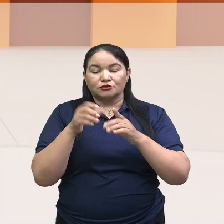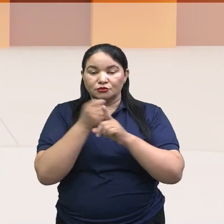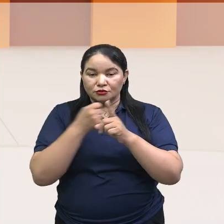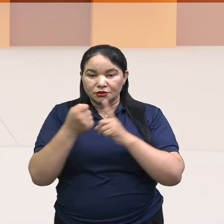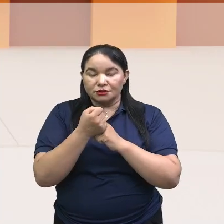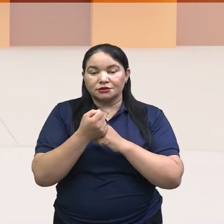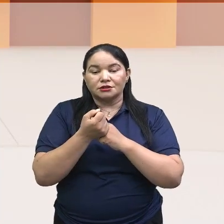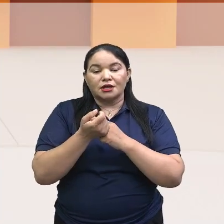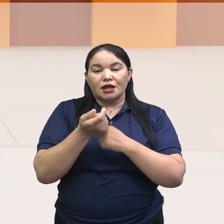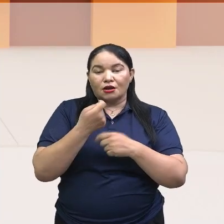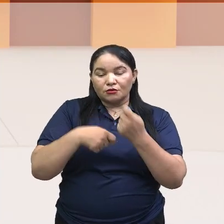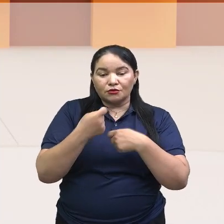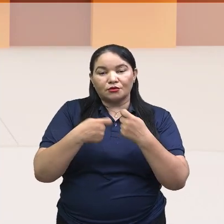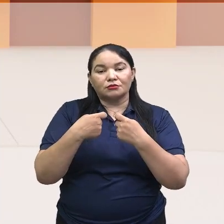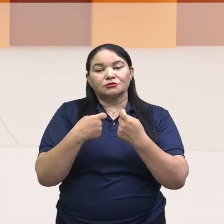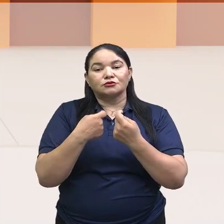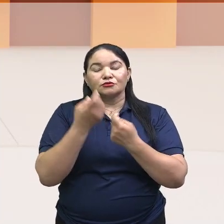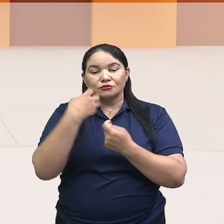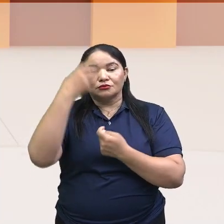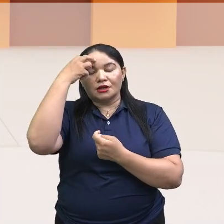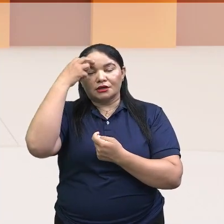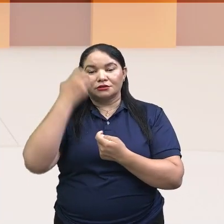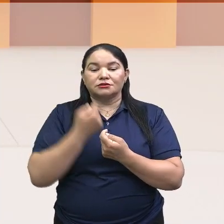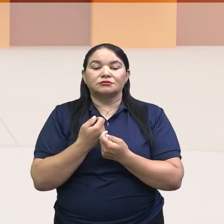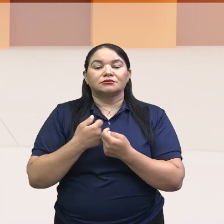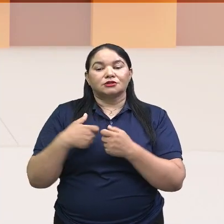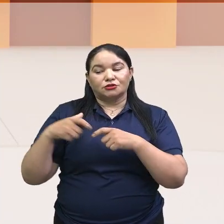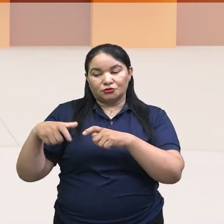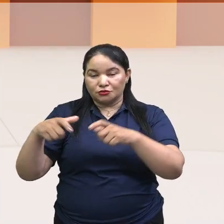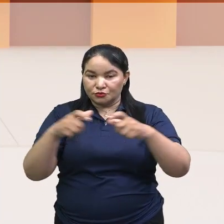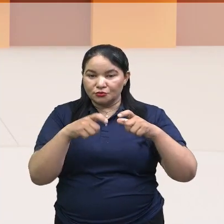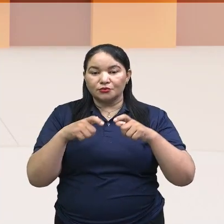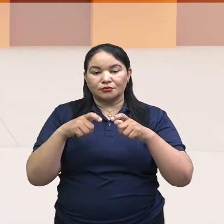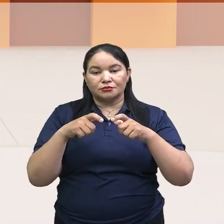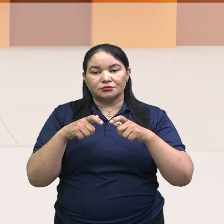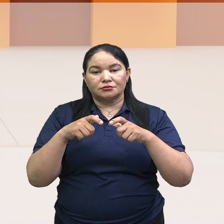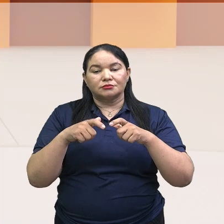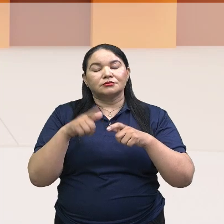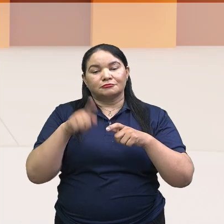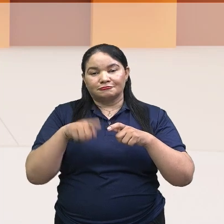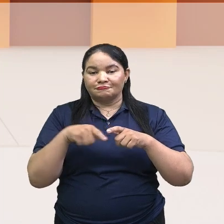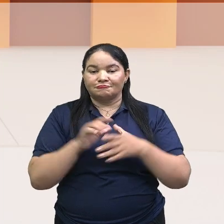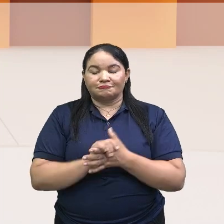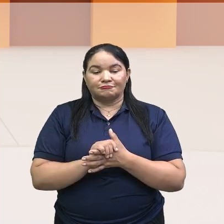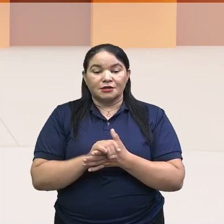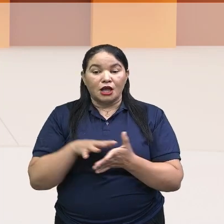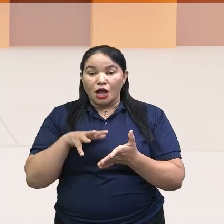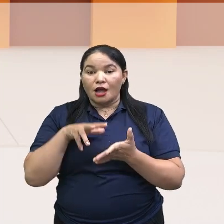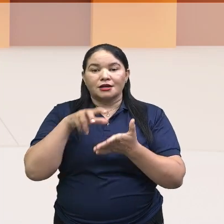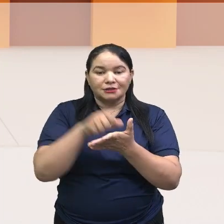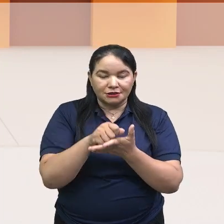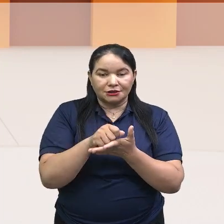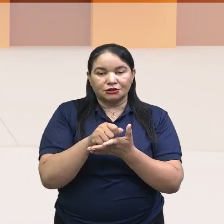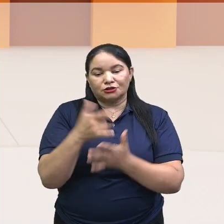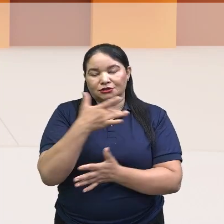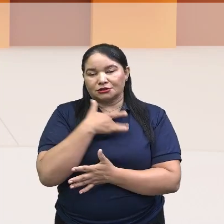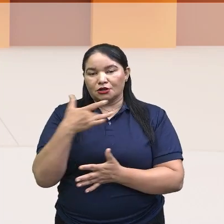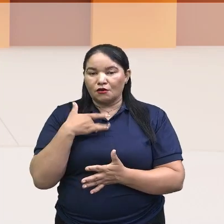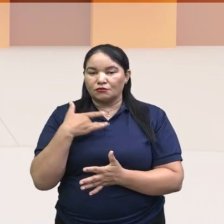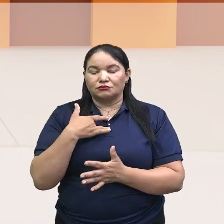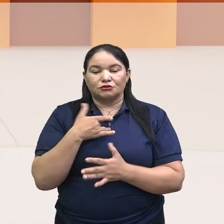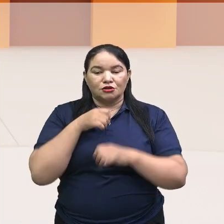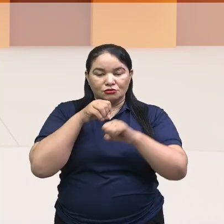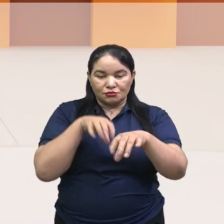econômicos, culturais e geográficos. Então, a desigualdade o acesso desigual à saúde e educação,